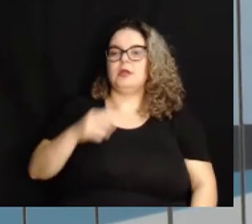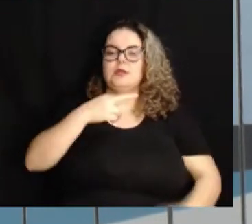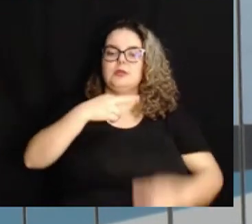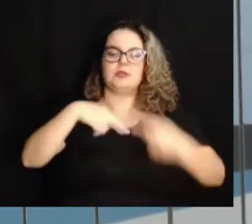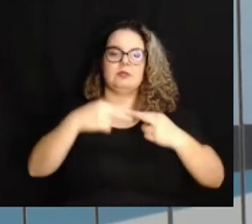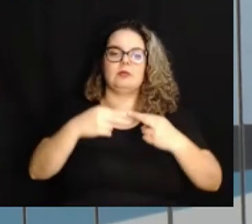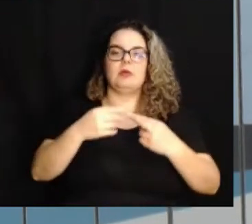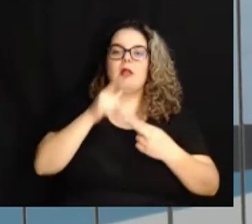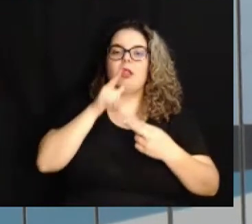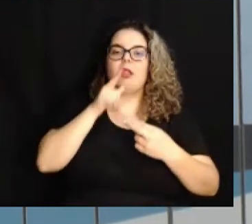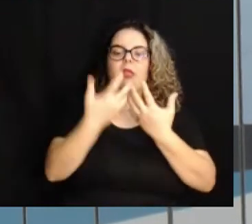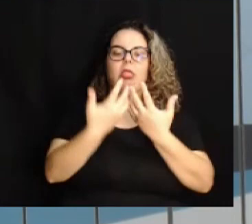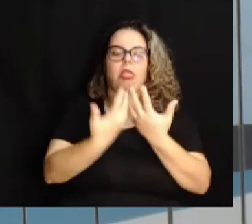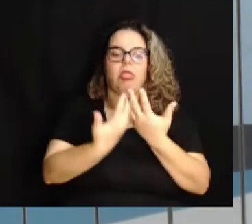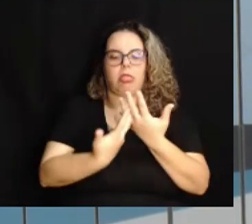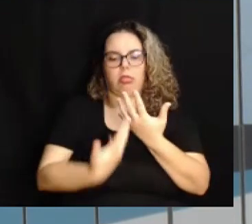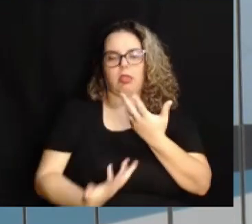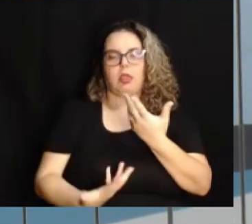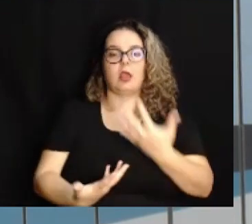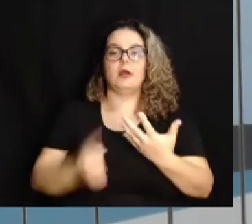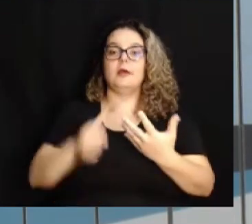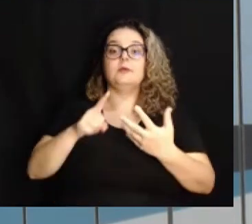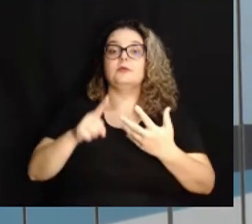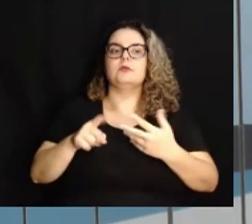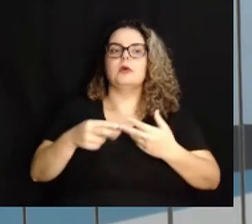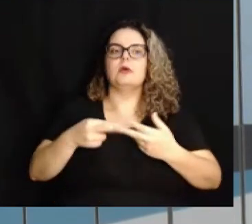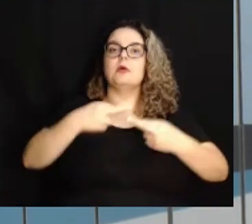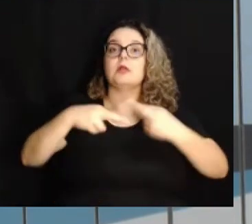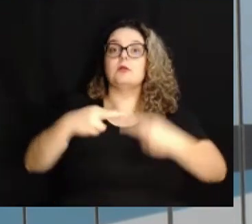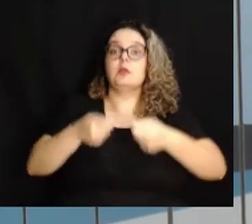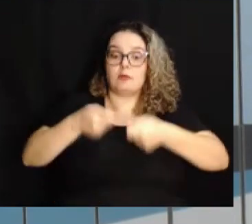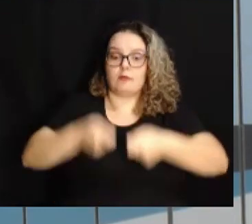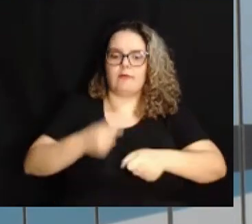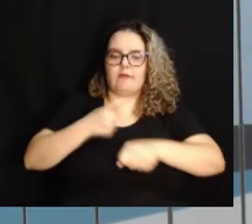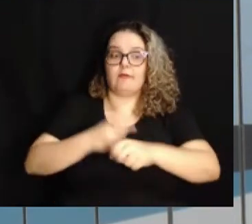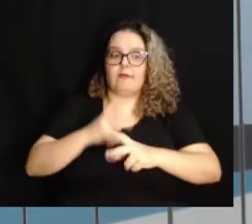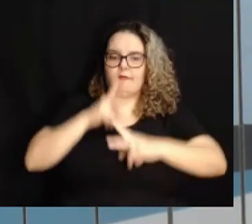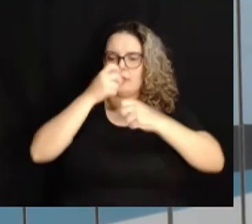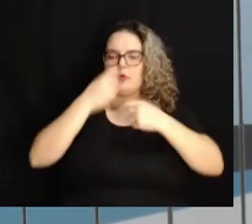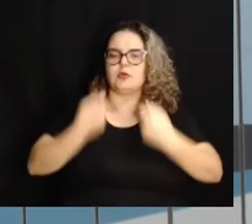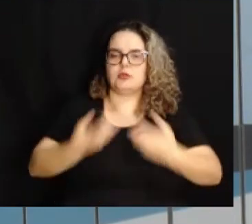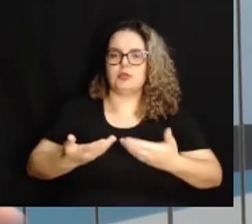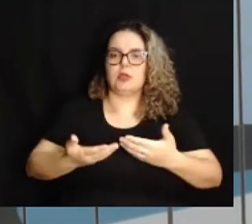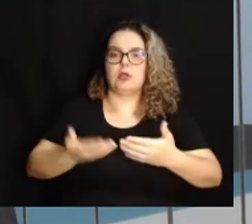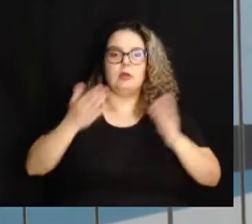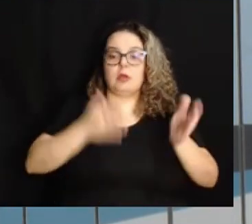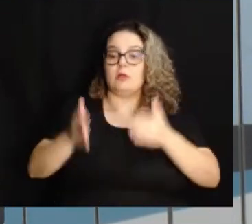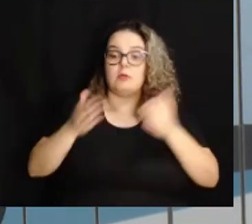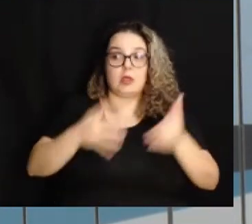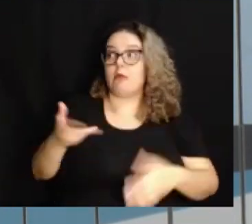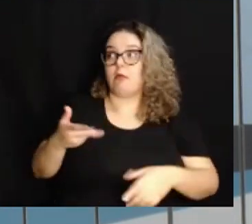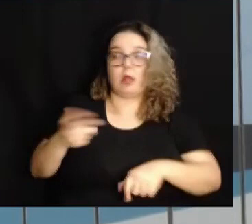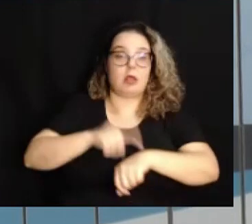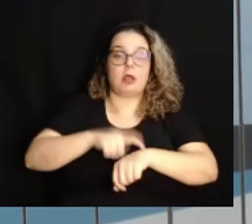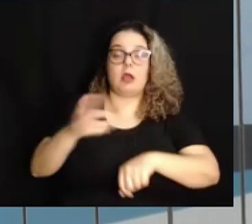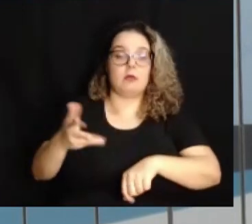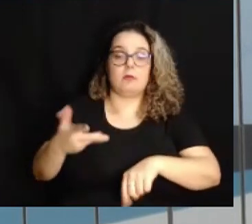as relações não são mais palpáveis. Sim. Então nesse contemporâneo que tudo é produção, é pressa, é isso, é aquilo, imagina que eu vou dar voz pra um sentimento